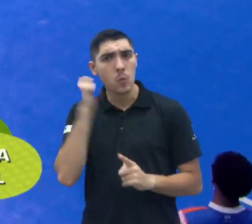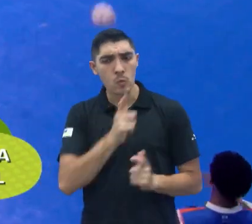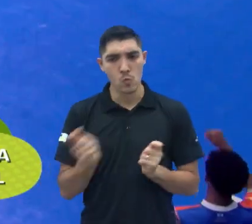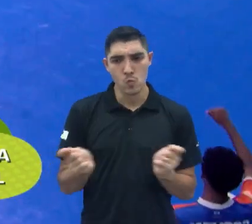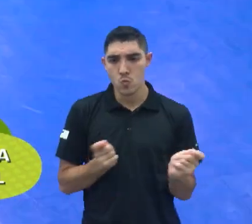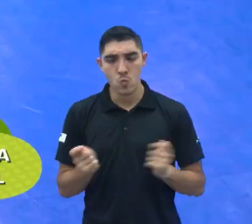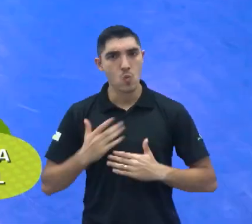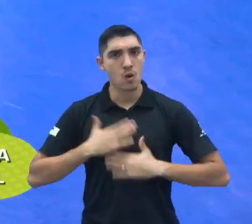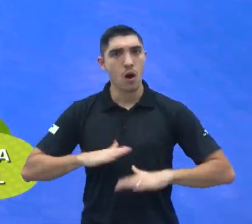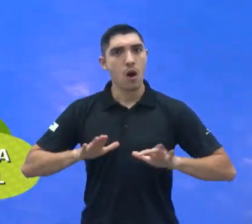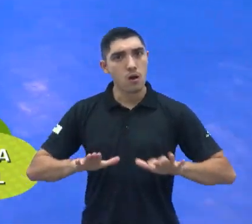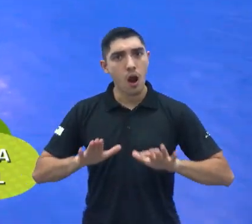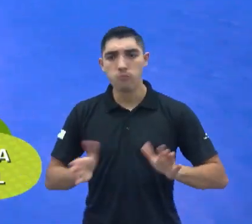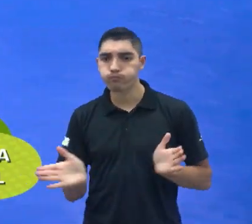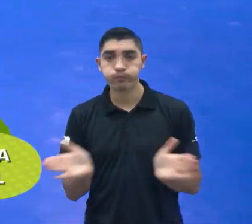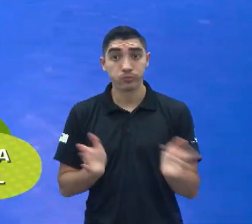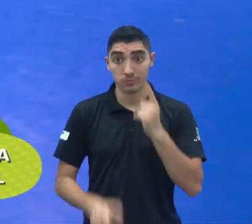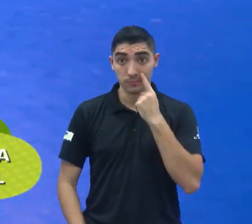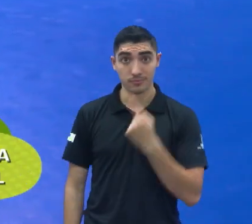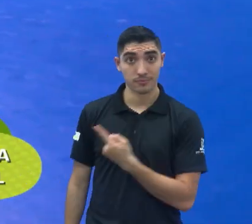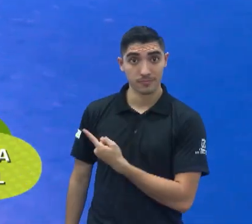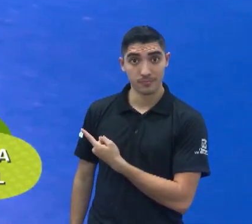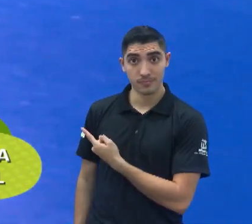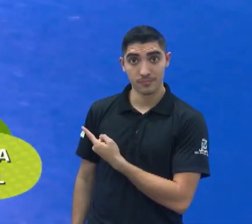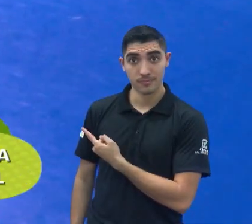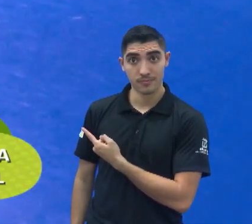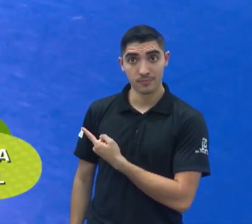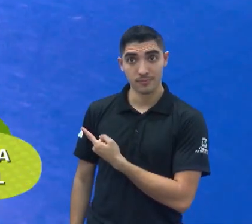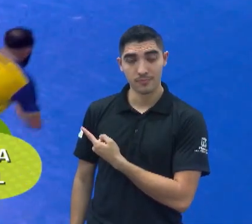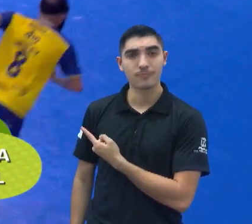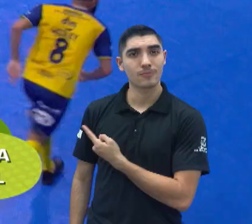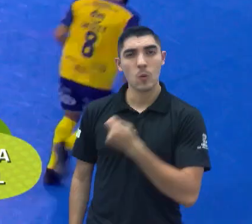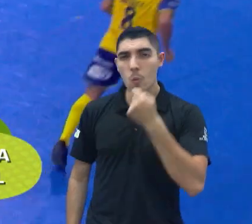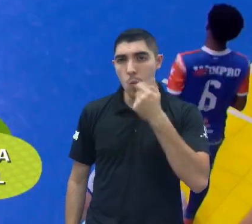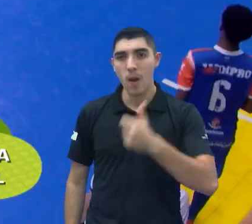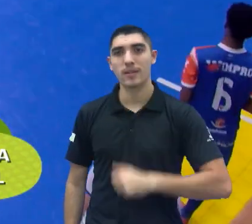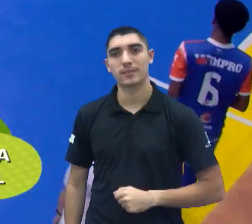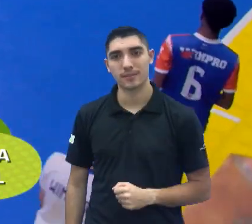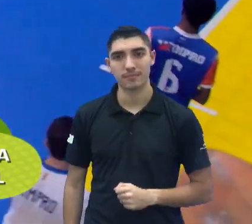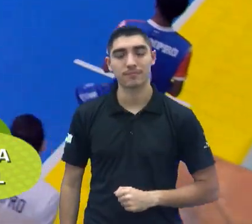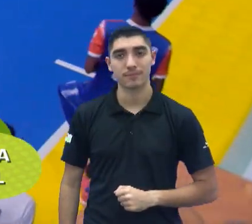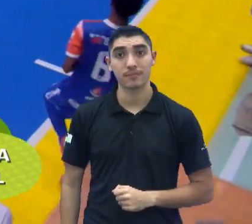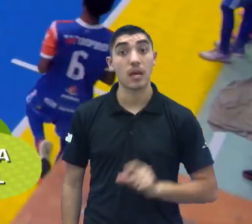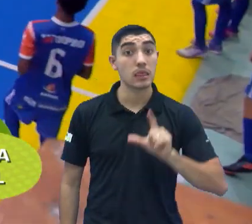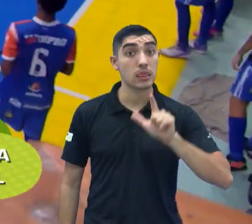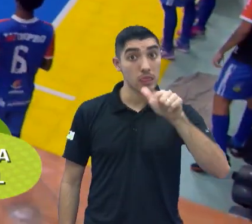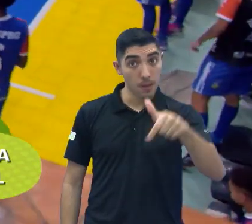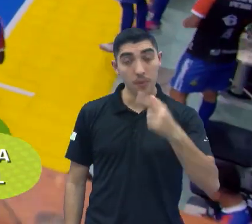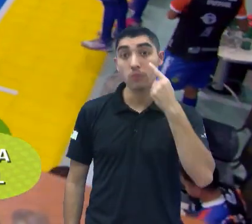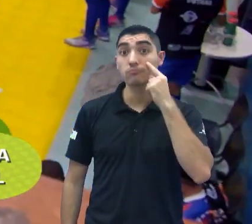segundo tempo. Gustavo, de frente para o gol, quase chegou lá. Mas a igualdade viria neste